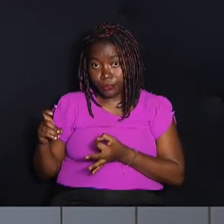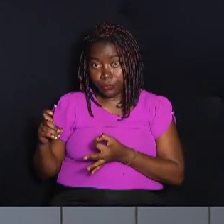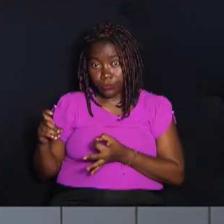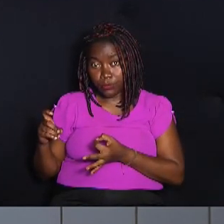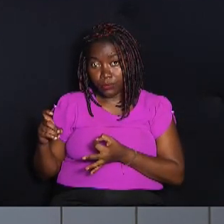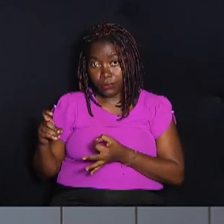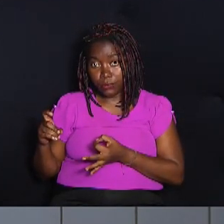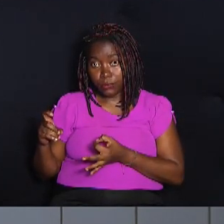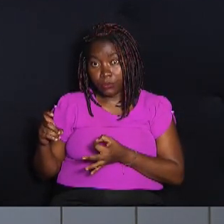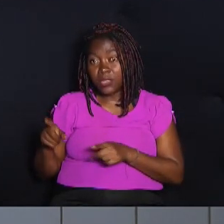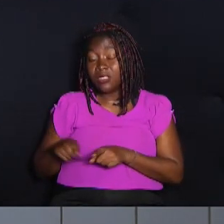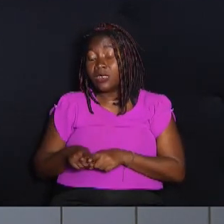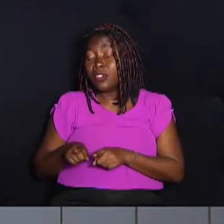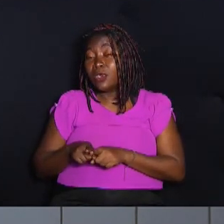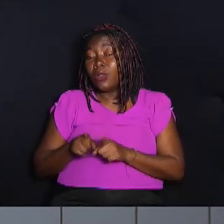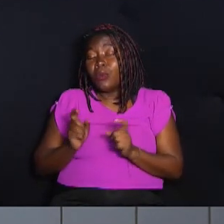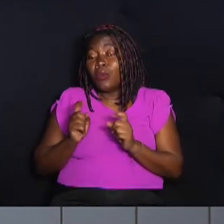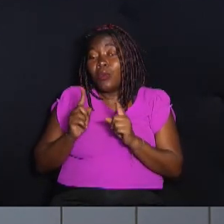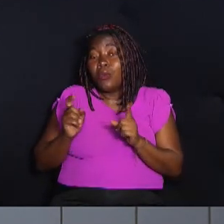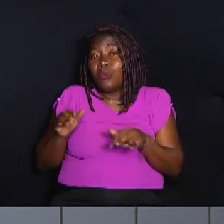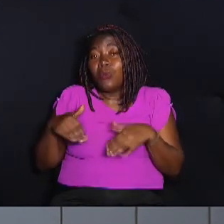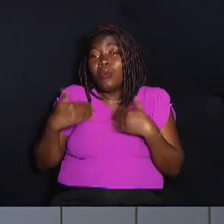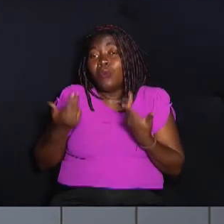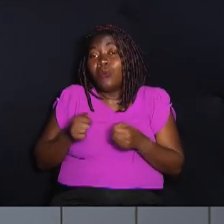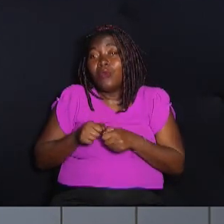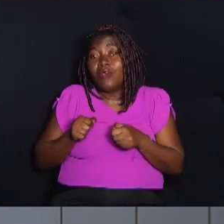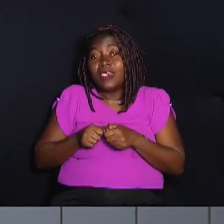E o que fazer? Se há...